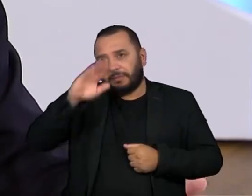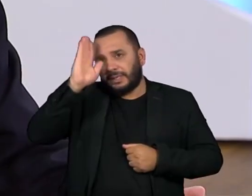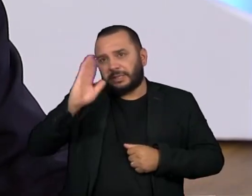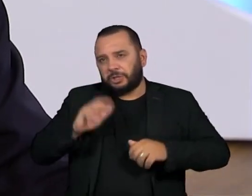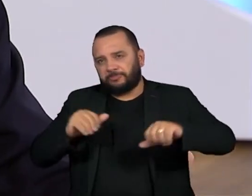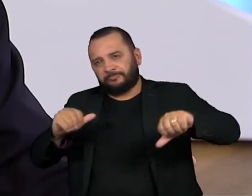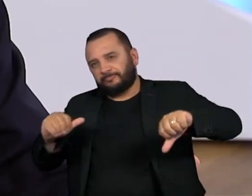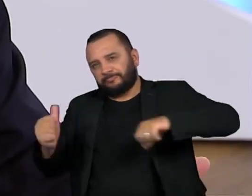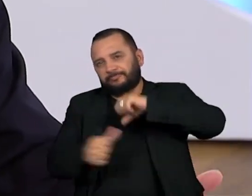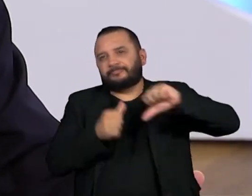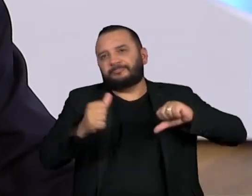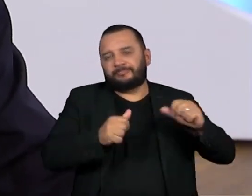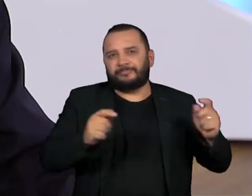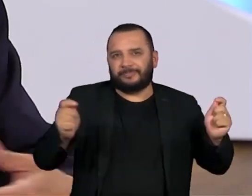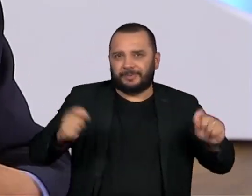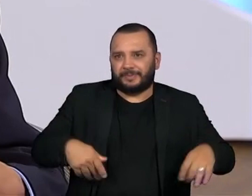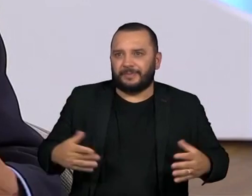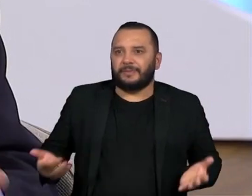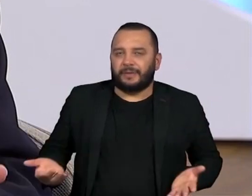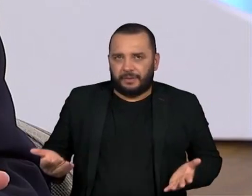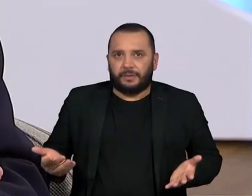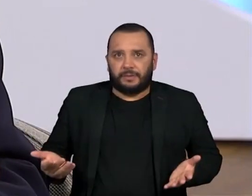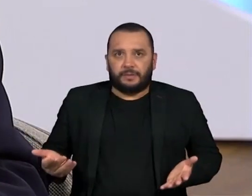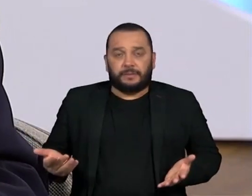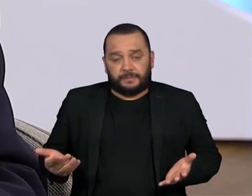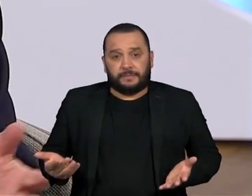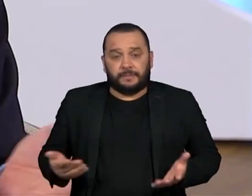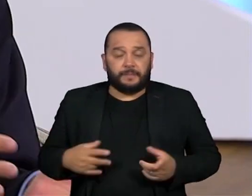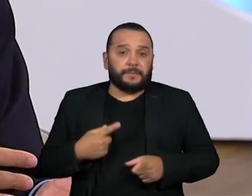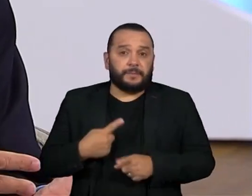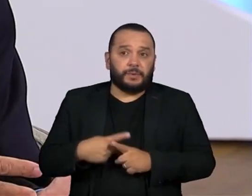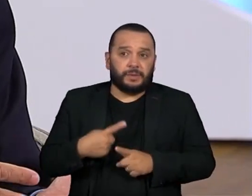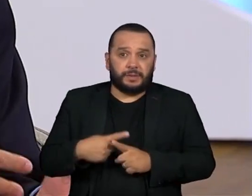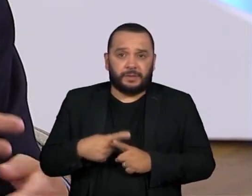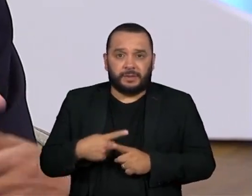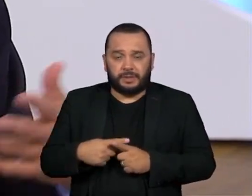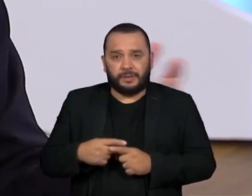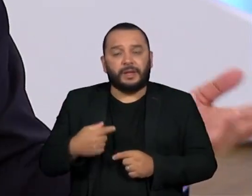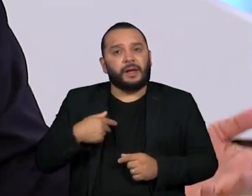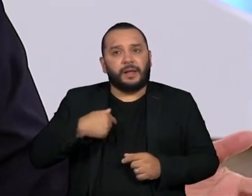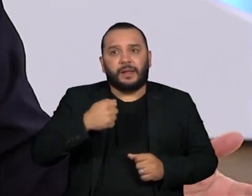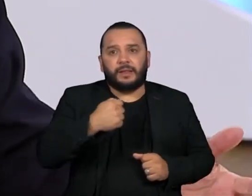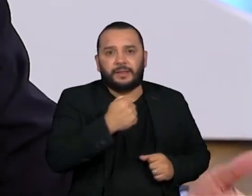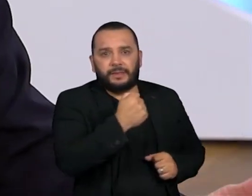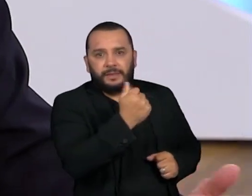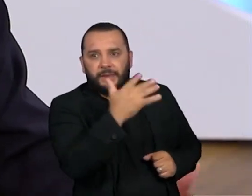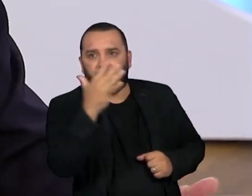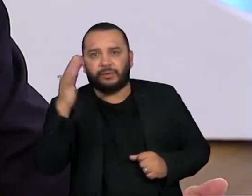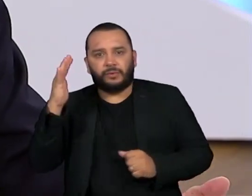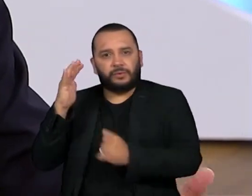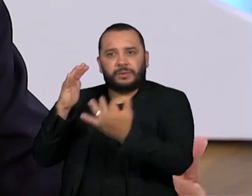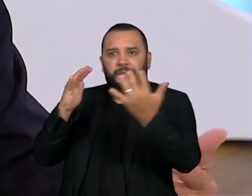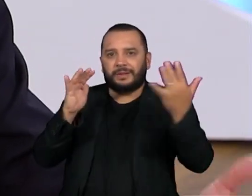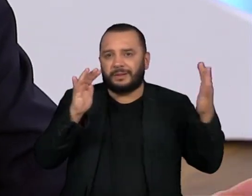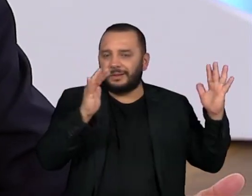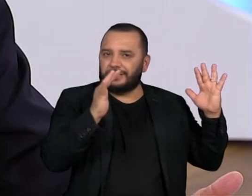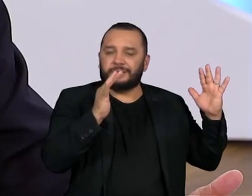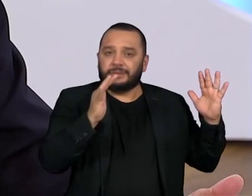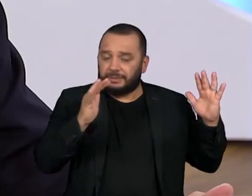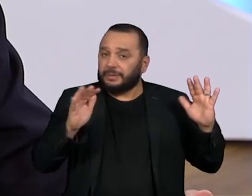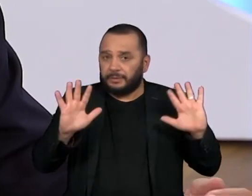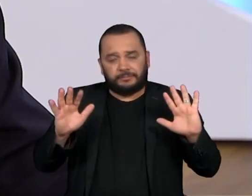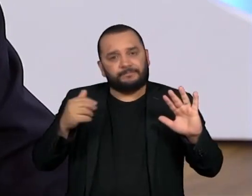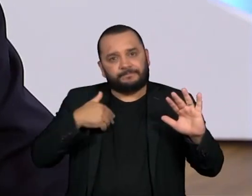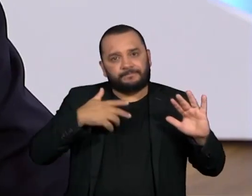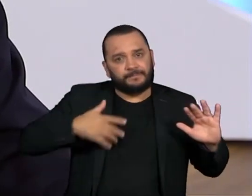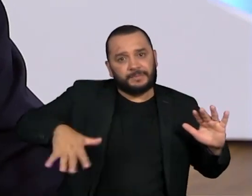as chances se distribuem pela forma da natureza e não pela construção social. Isso é uma primeira coisa.